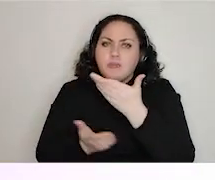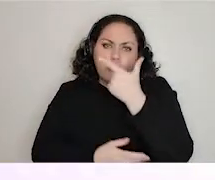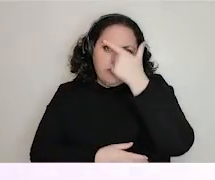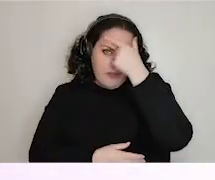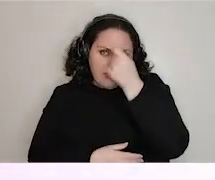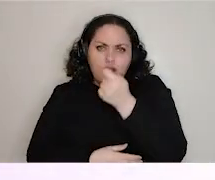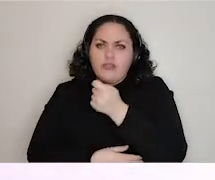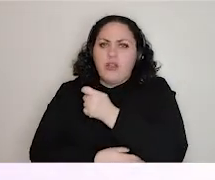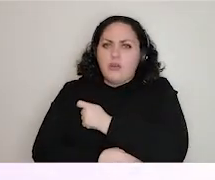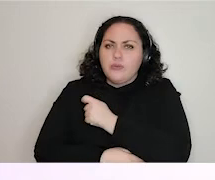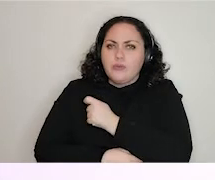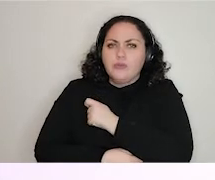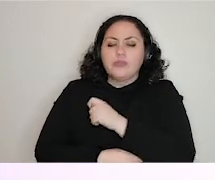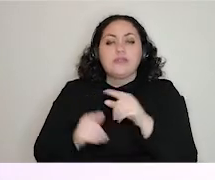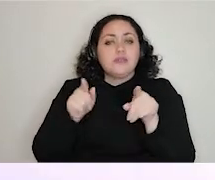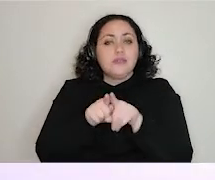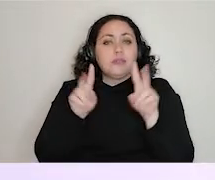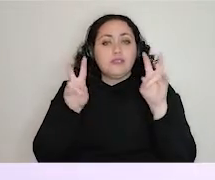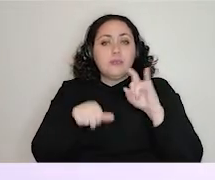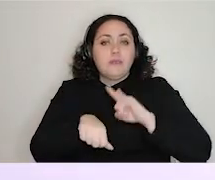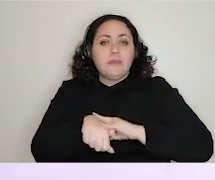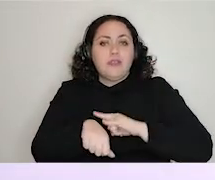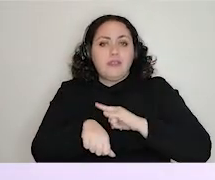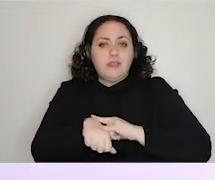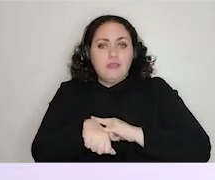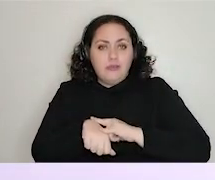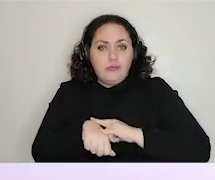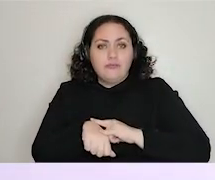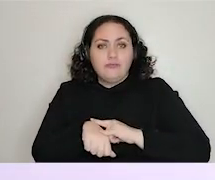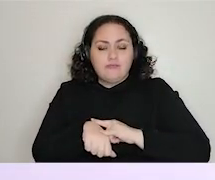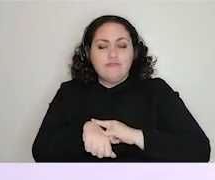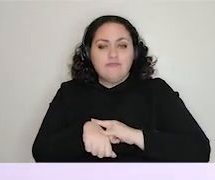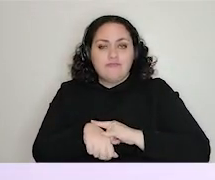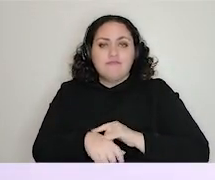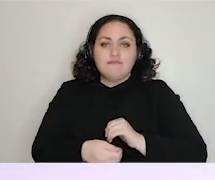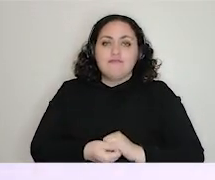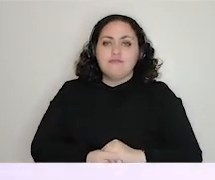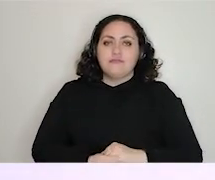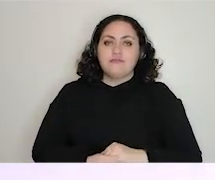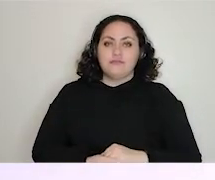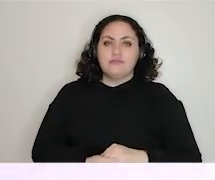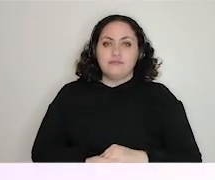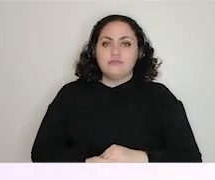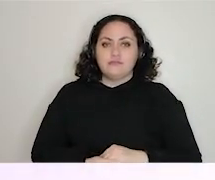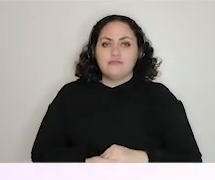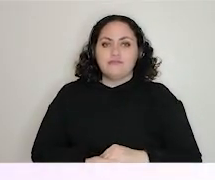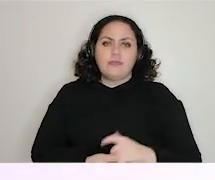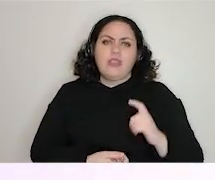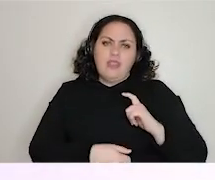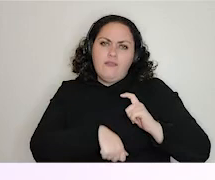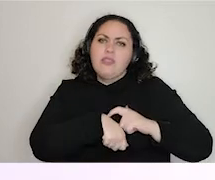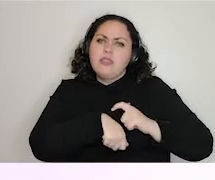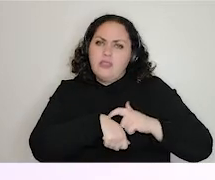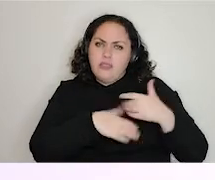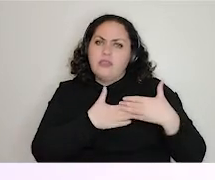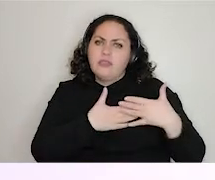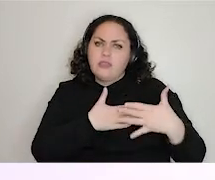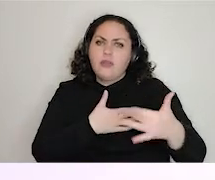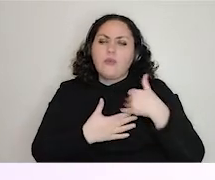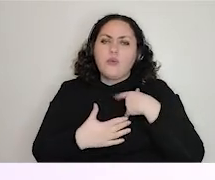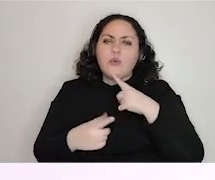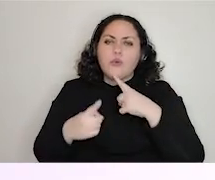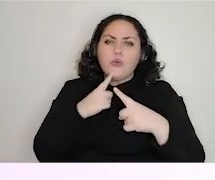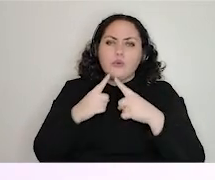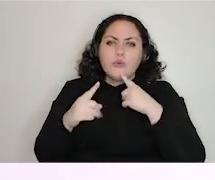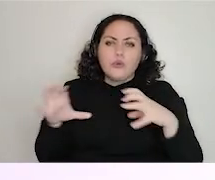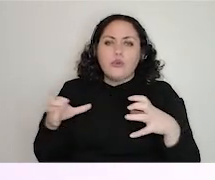consultas, na universidade, os alunos, a questão do banheiro, né? Eu, muitas vezes, por um bom tempo,